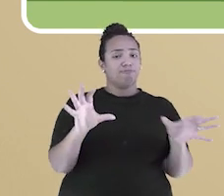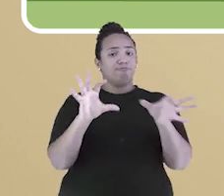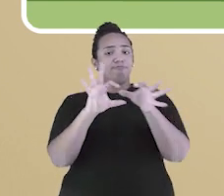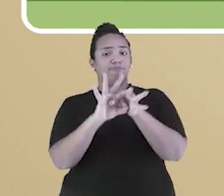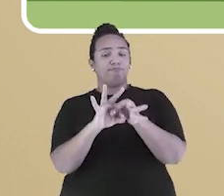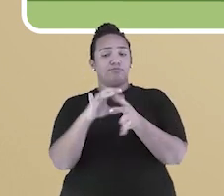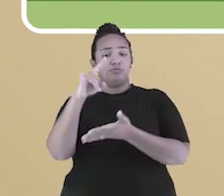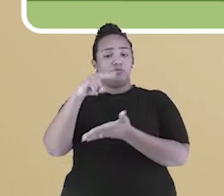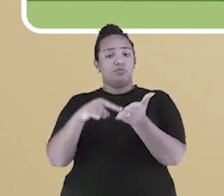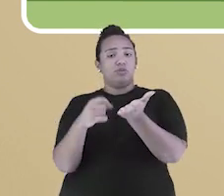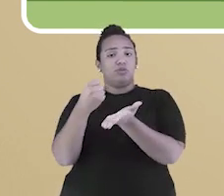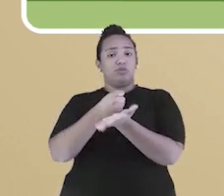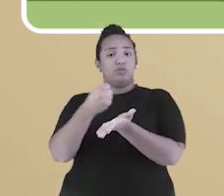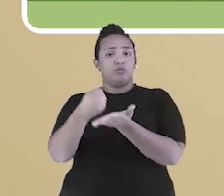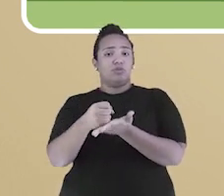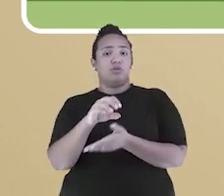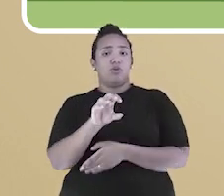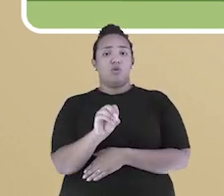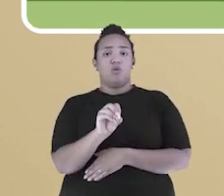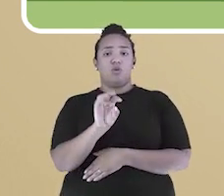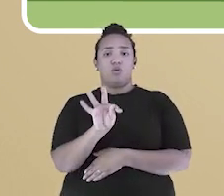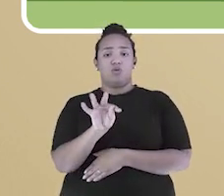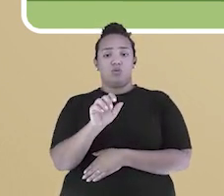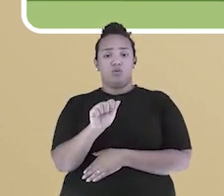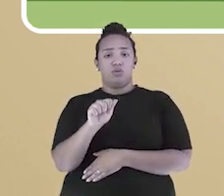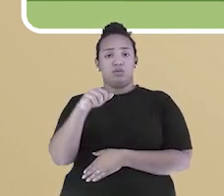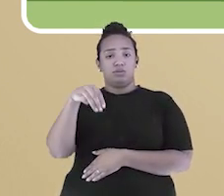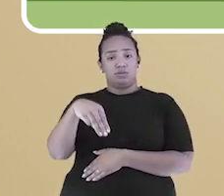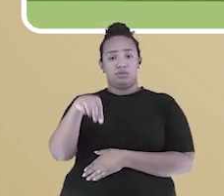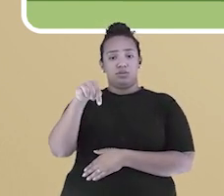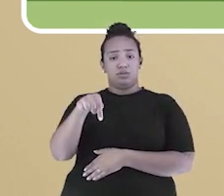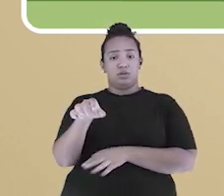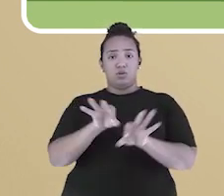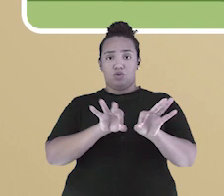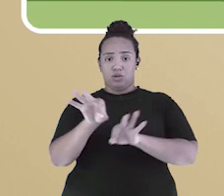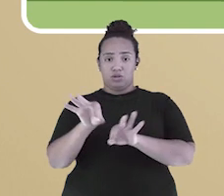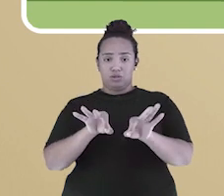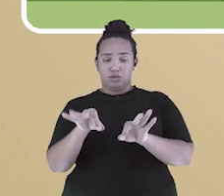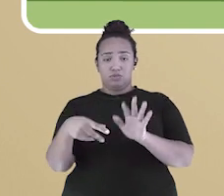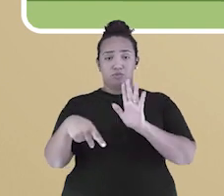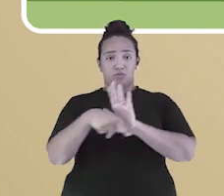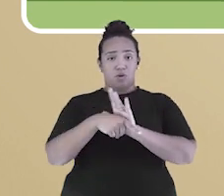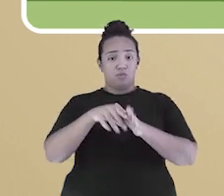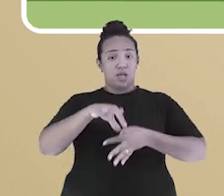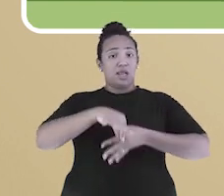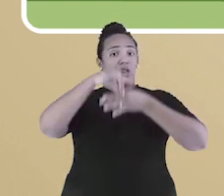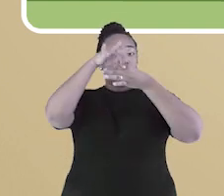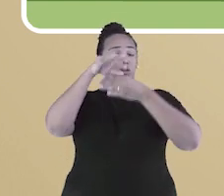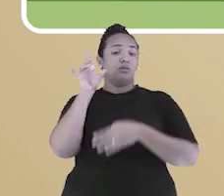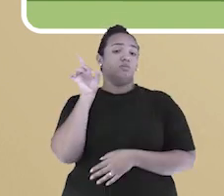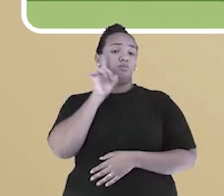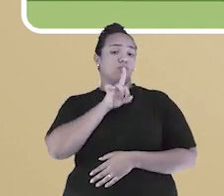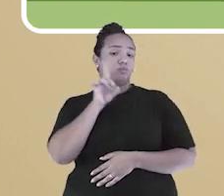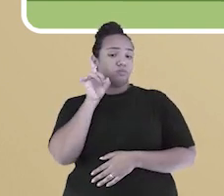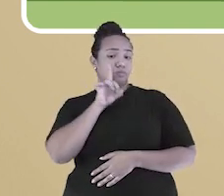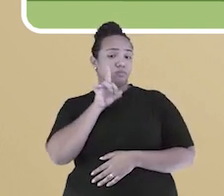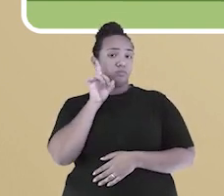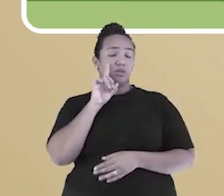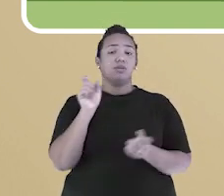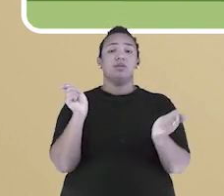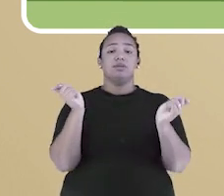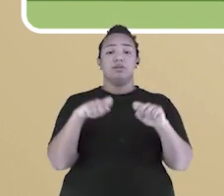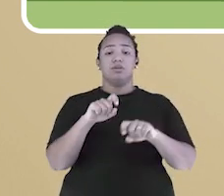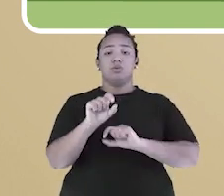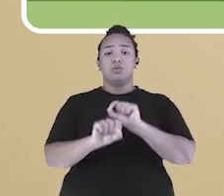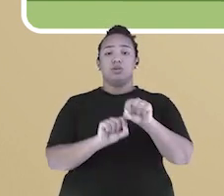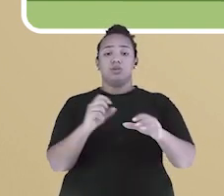do Atlântico Norte, a OTAN, que é uma organização liderada pelos Estados Unidos que tem o objetivo de garantir